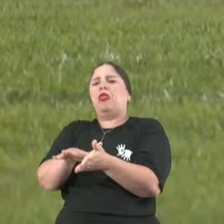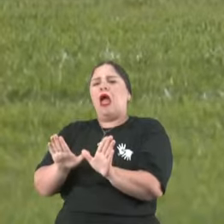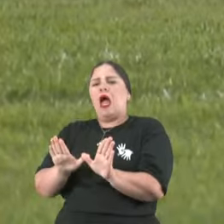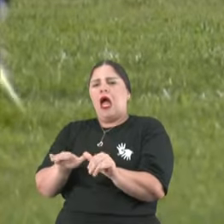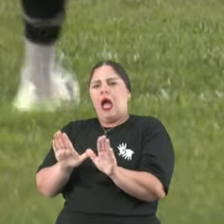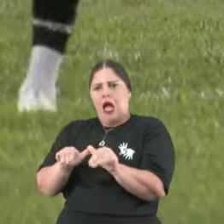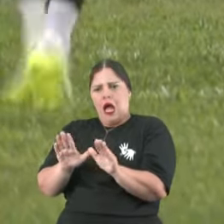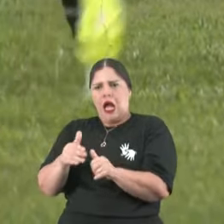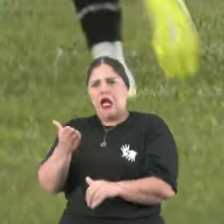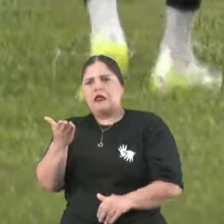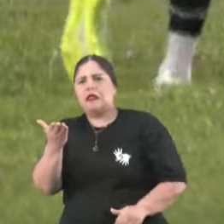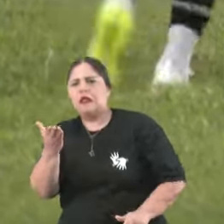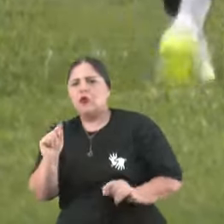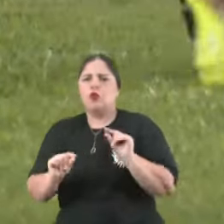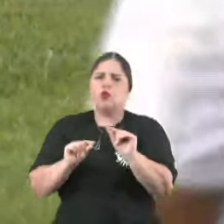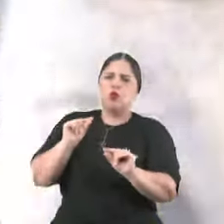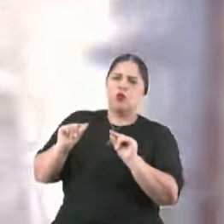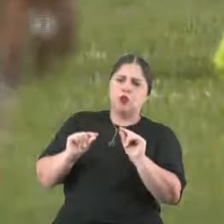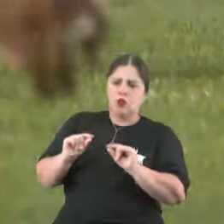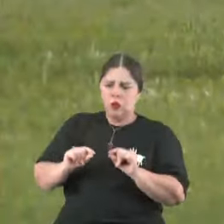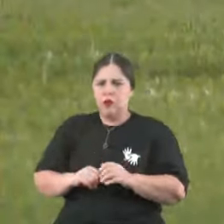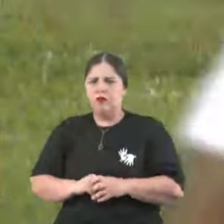Me parece...